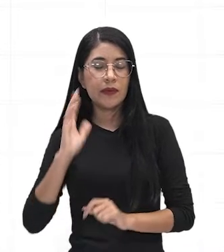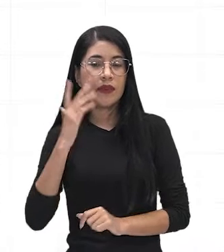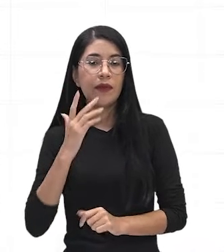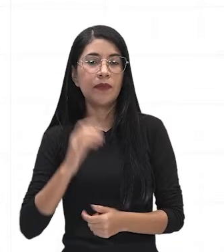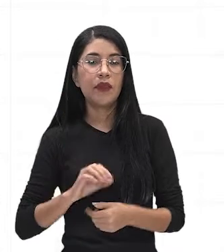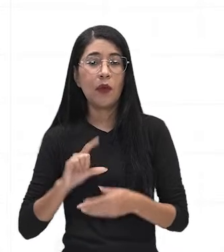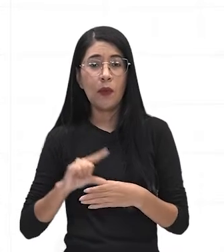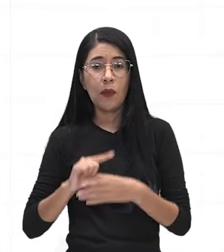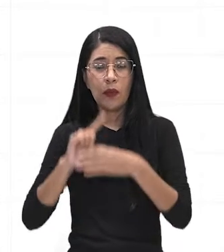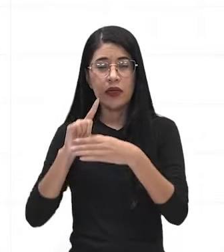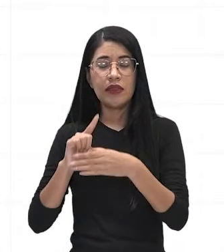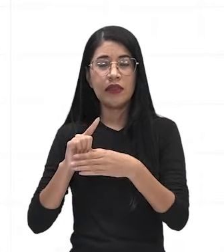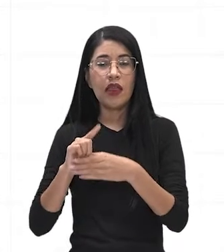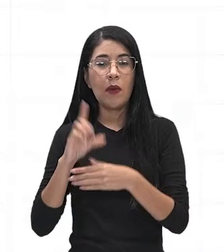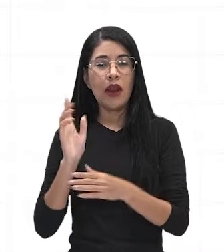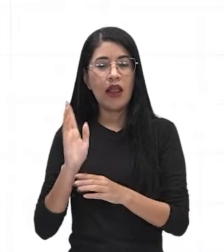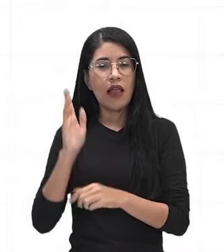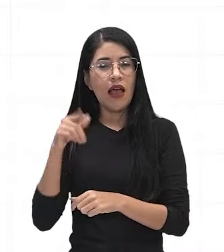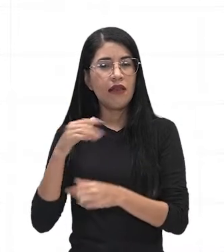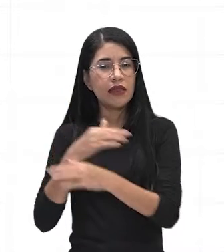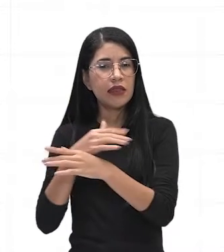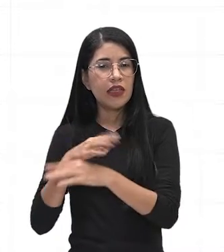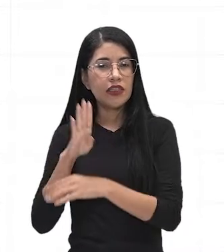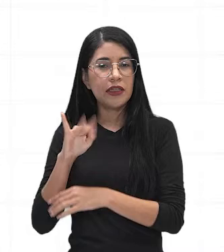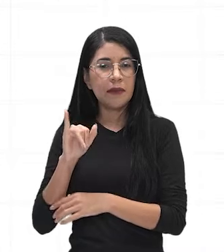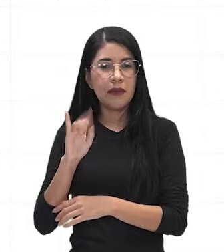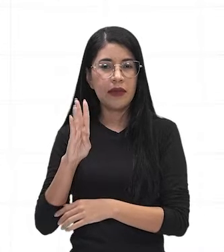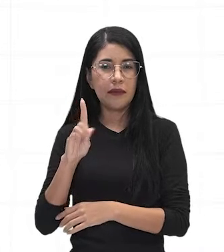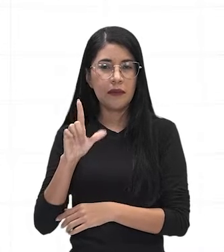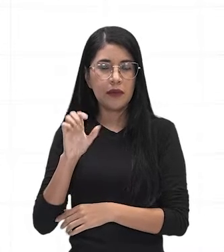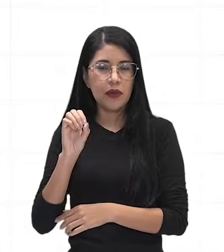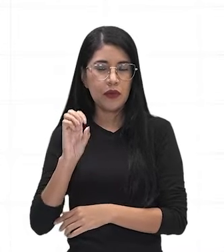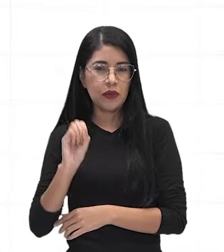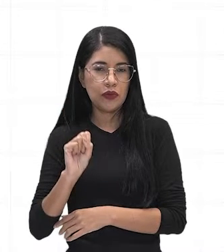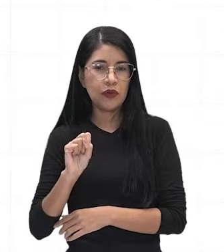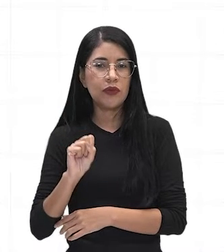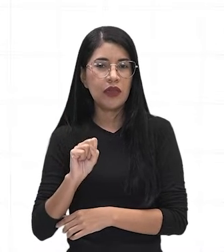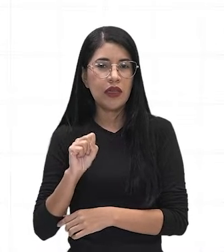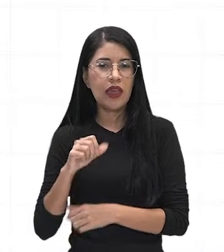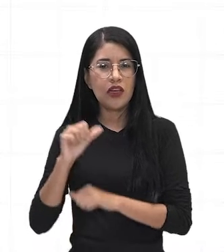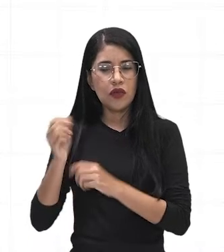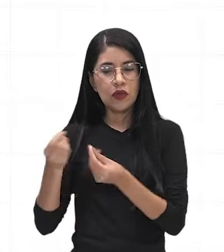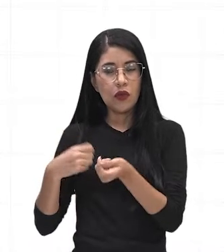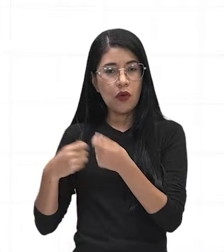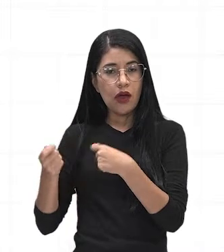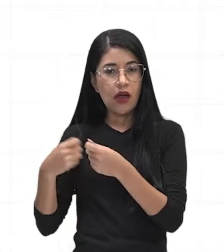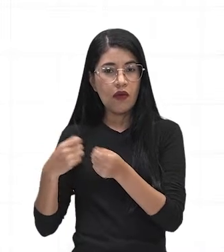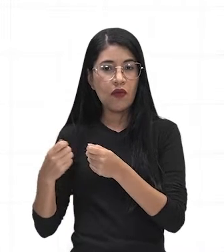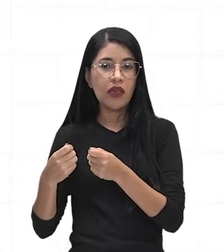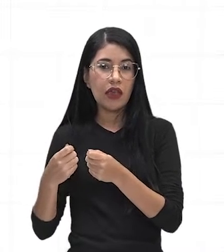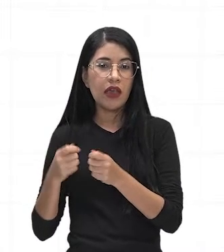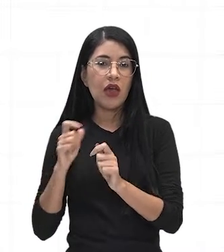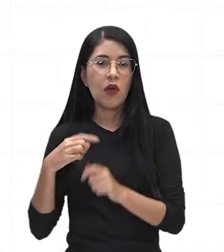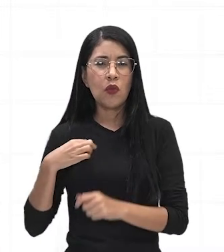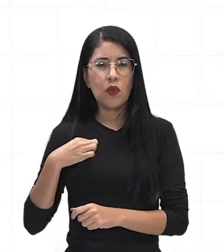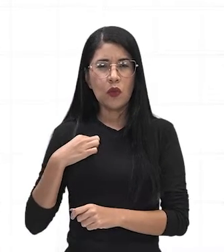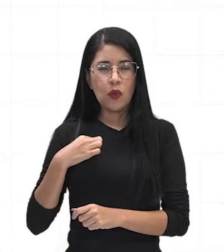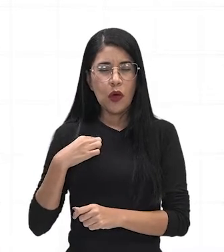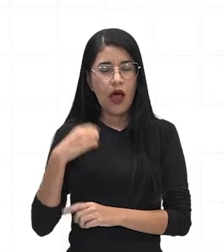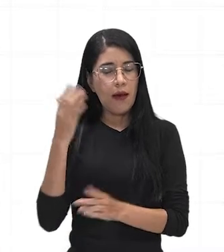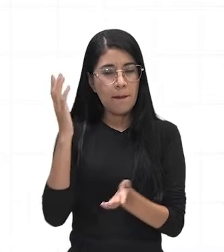cabia à cidade de Biblos, né? Cidade que trocava o famoso cedro fenício por papiro com os egípcios